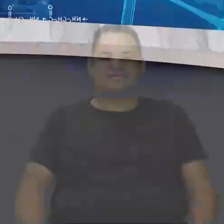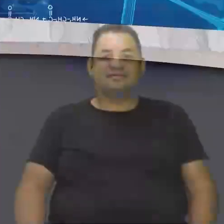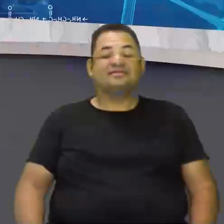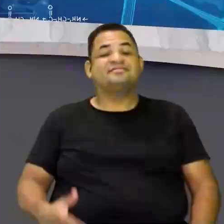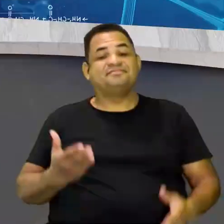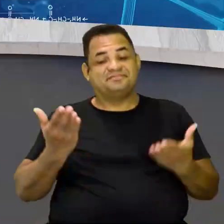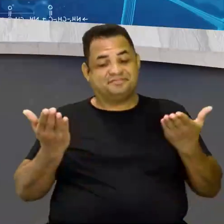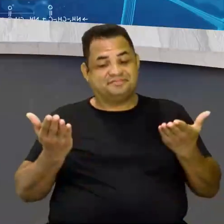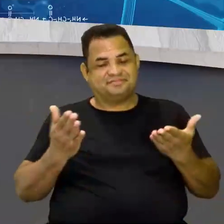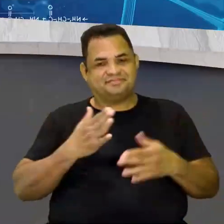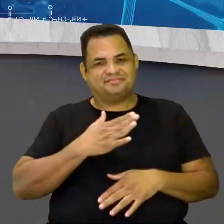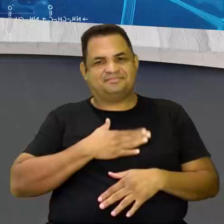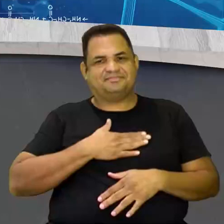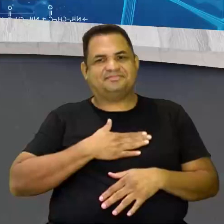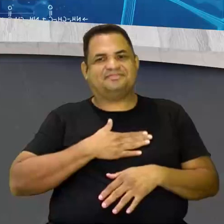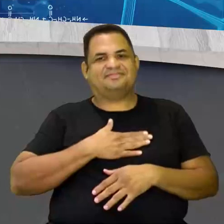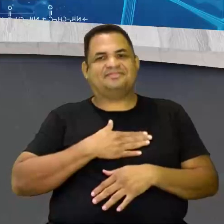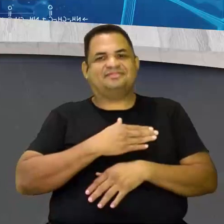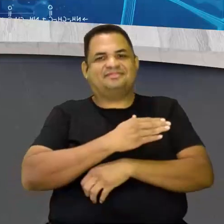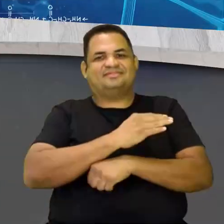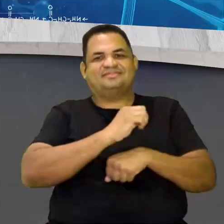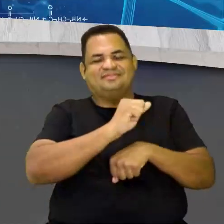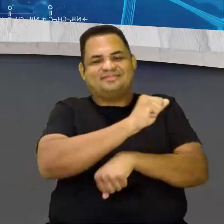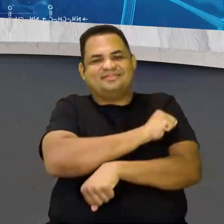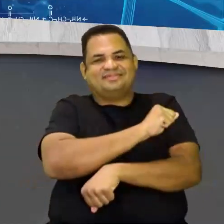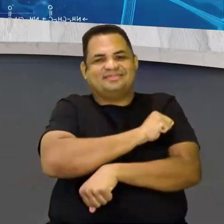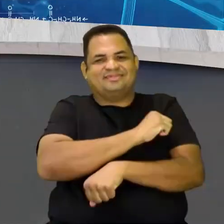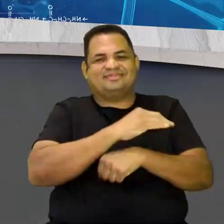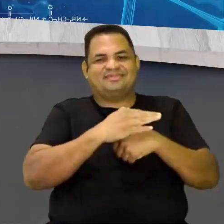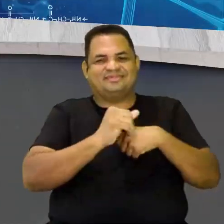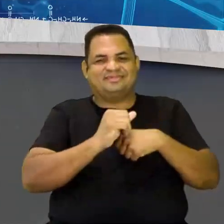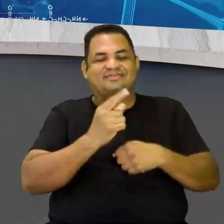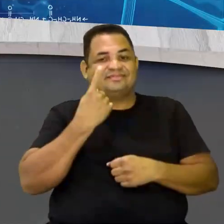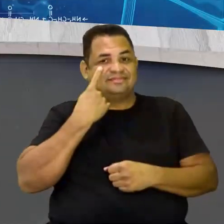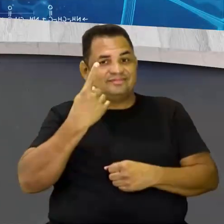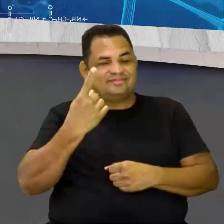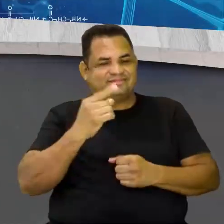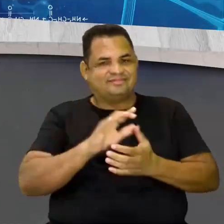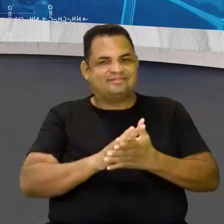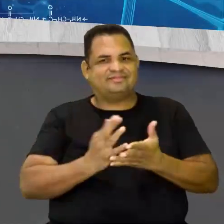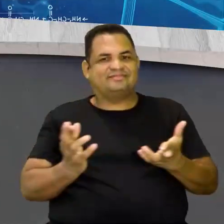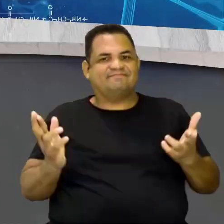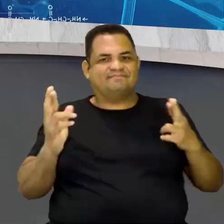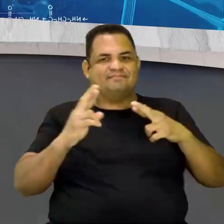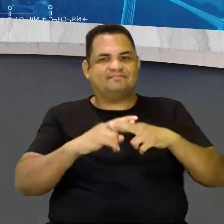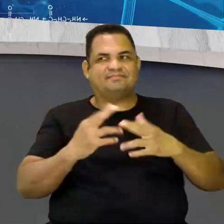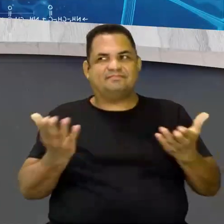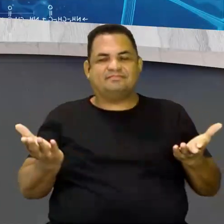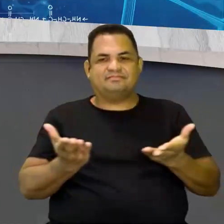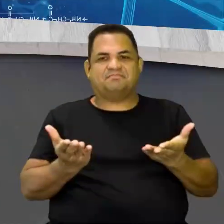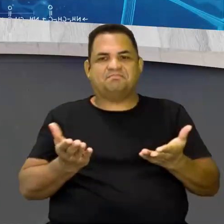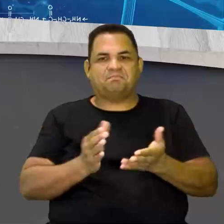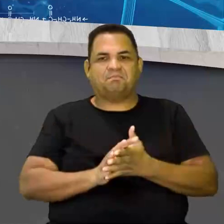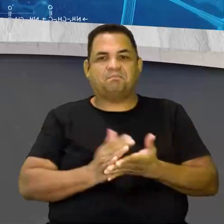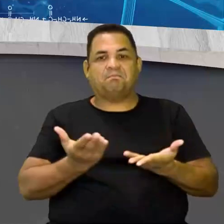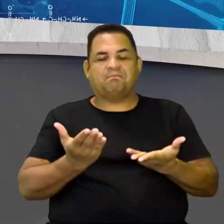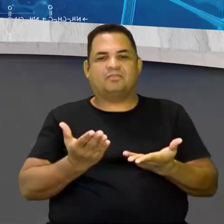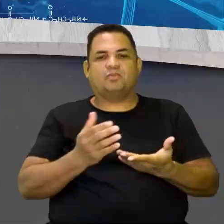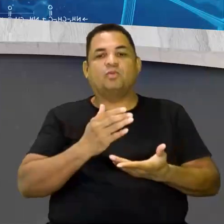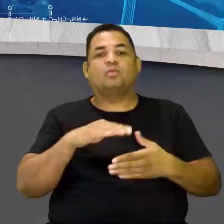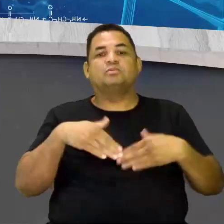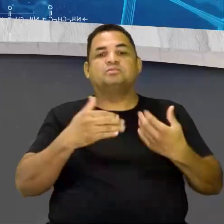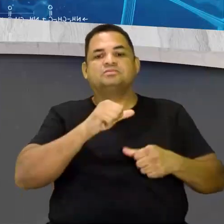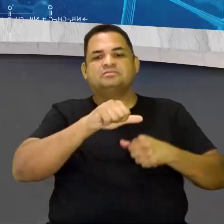E aí, meu caro aluno, viu aí? Deu para observar mais uma reação, que foi uma reação de dupla troca. Quando eu